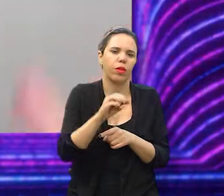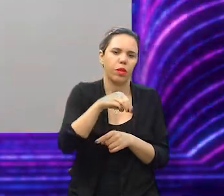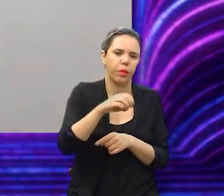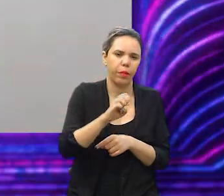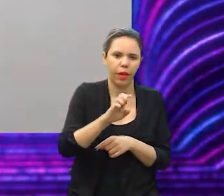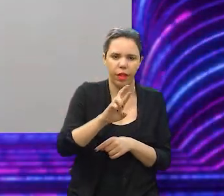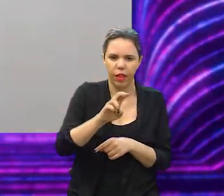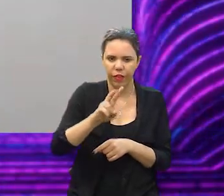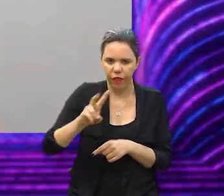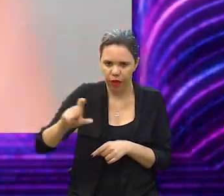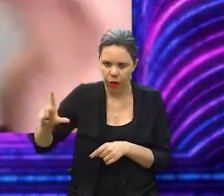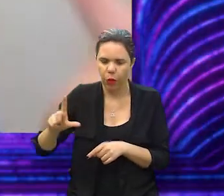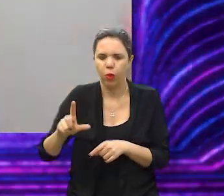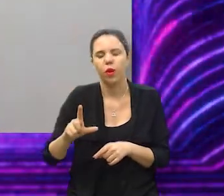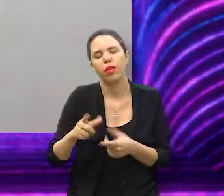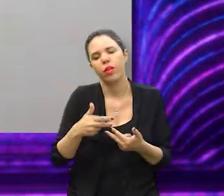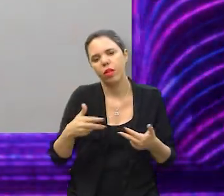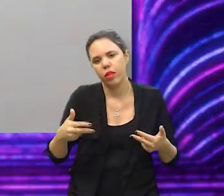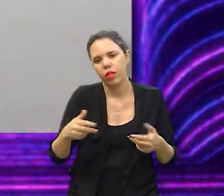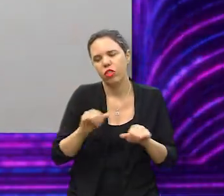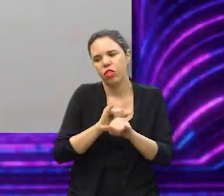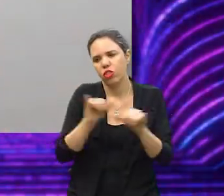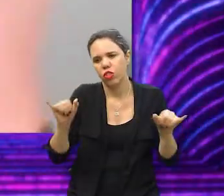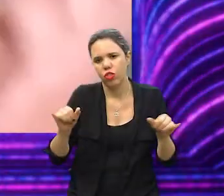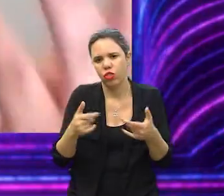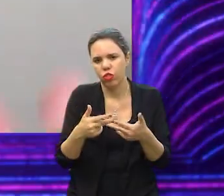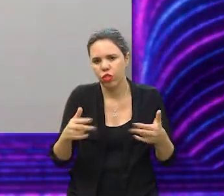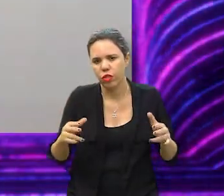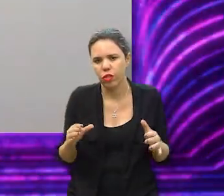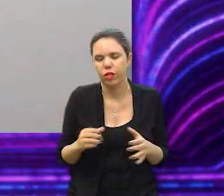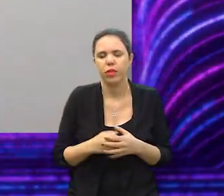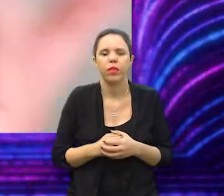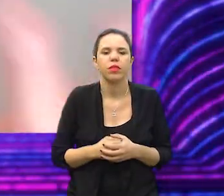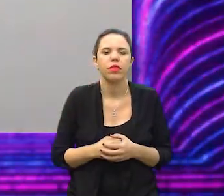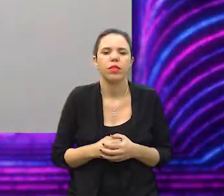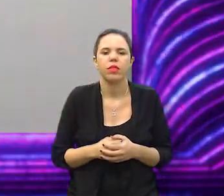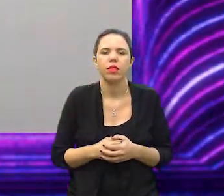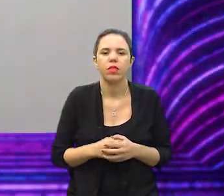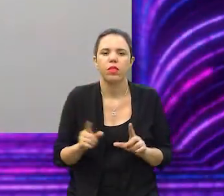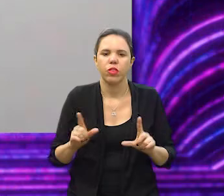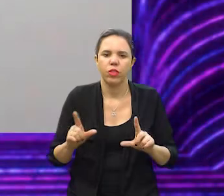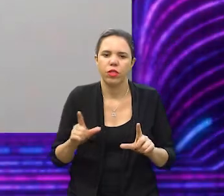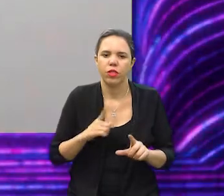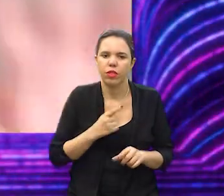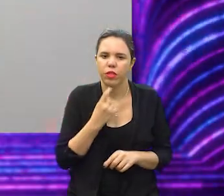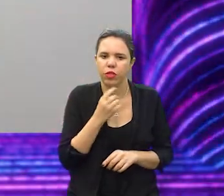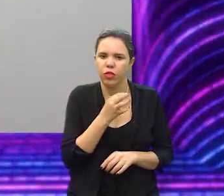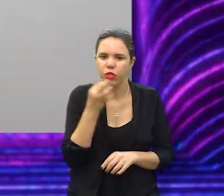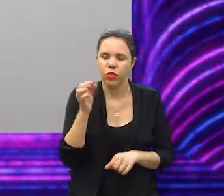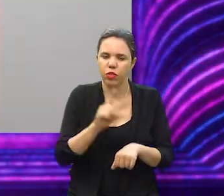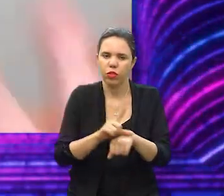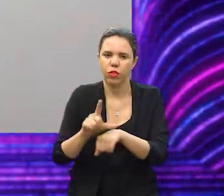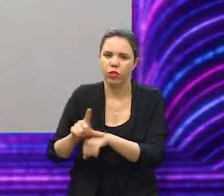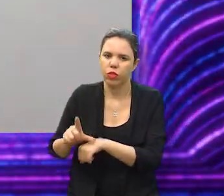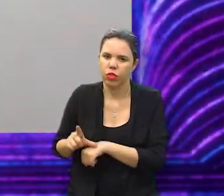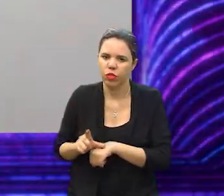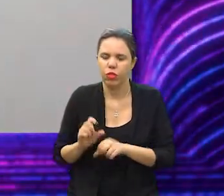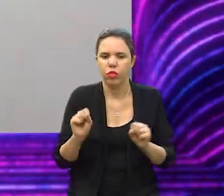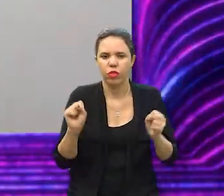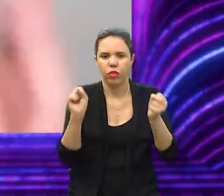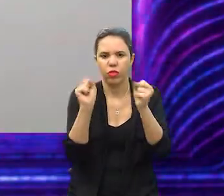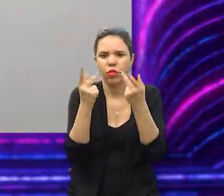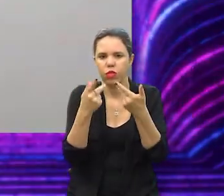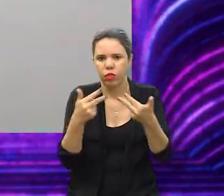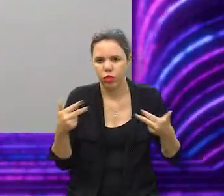aí, divulgaram, né? A Comic Con Experience, a cena independente. Campinas tem ótimas lojas de comic